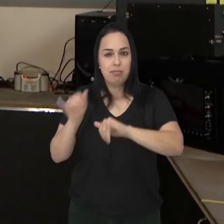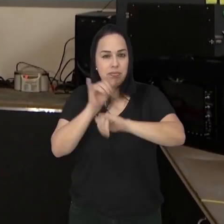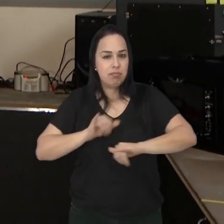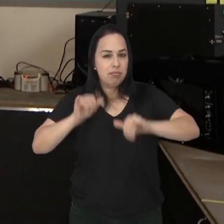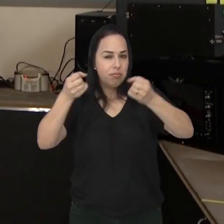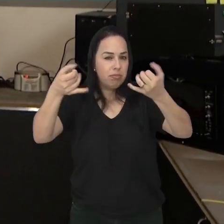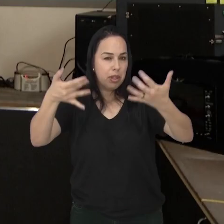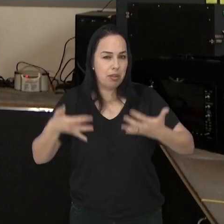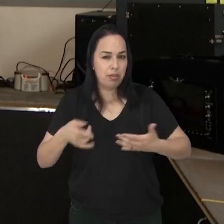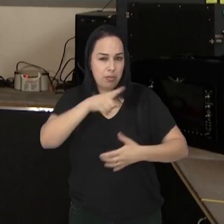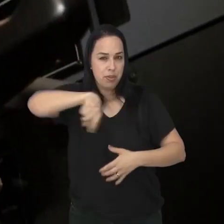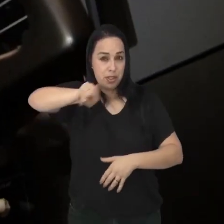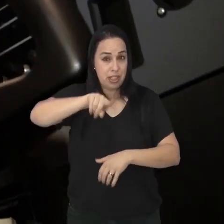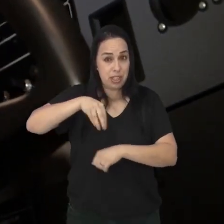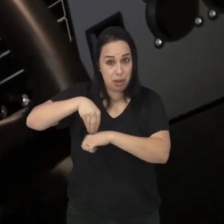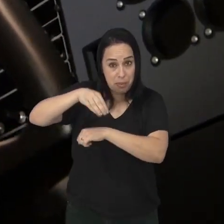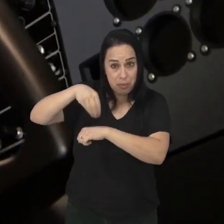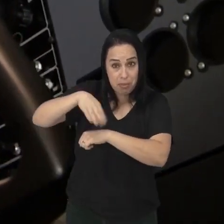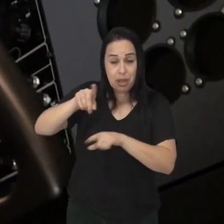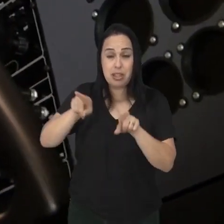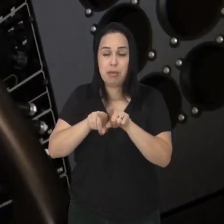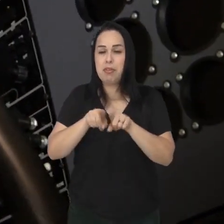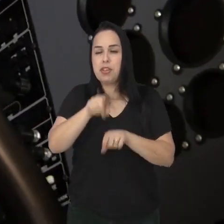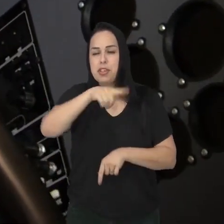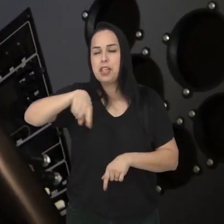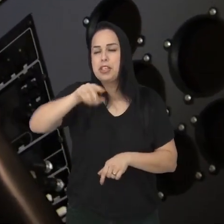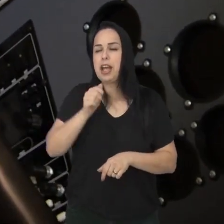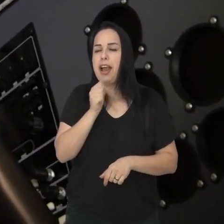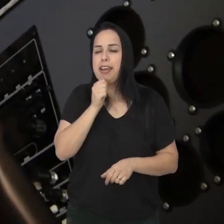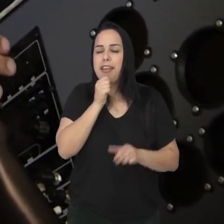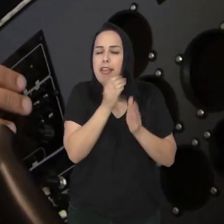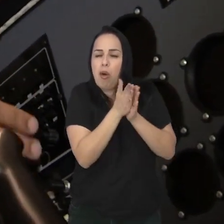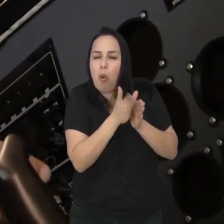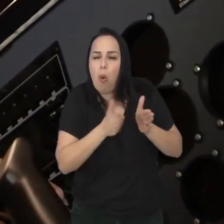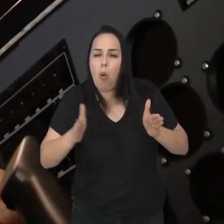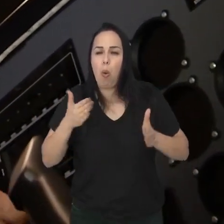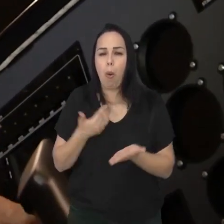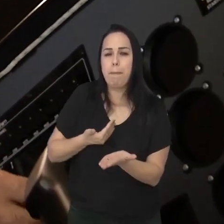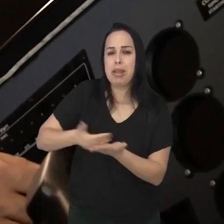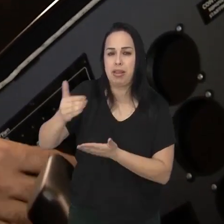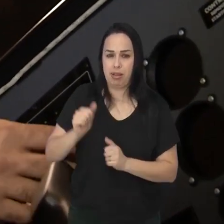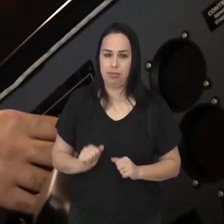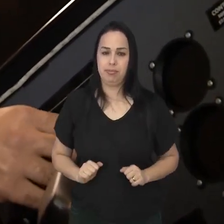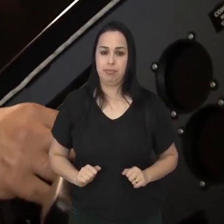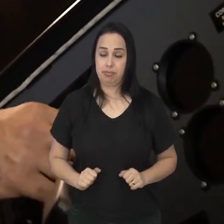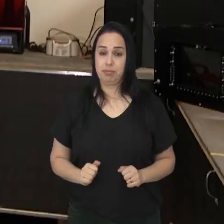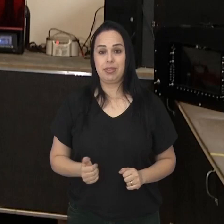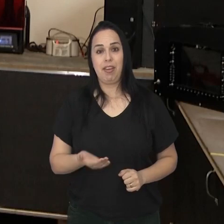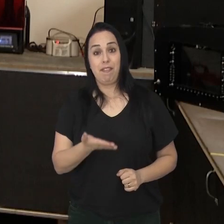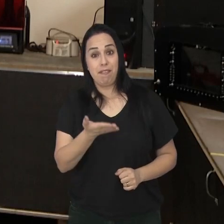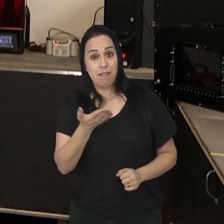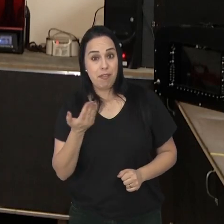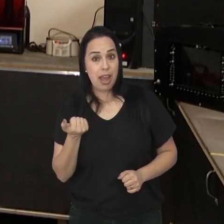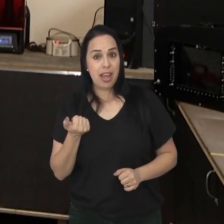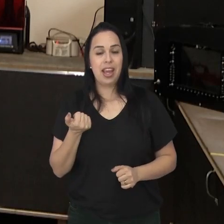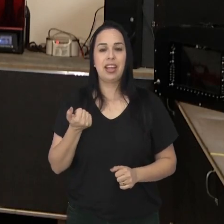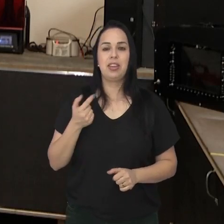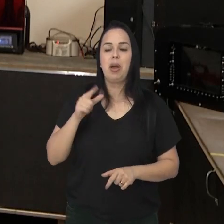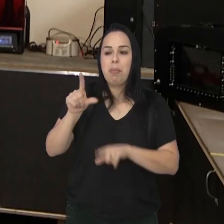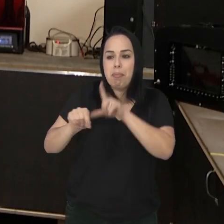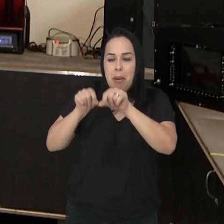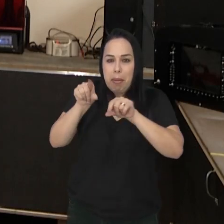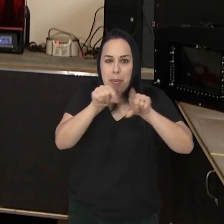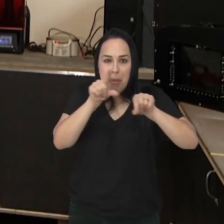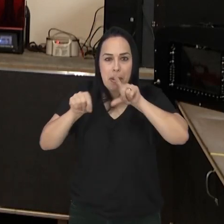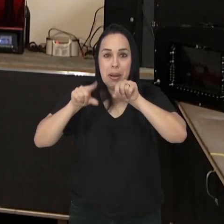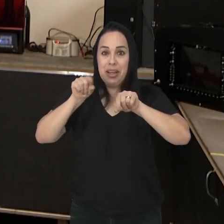reportagem, deixa uma mensagem àqueles que já são da área ou estão no processo inicial de formação. Venha fazer o processo